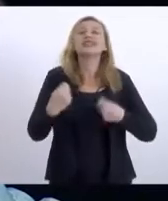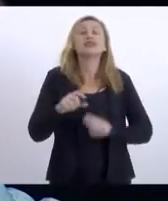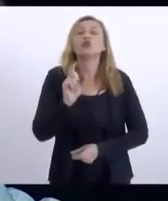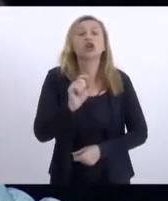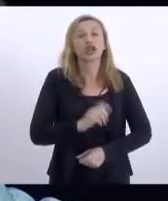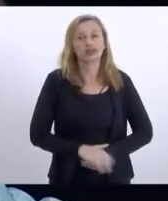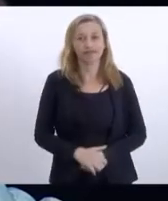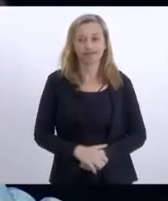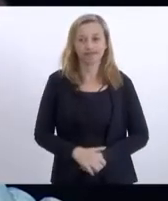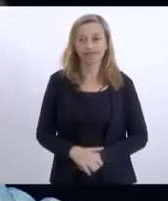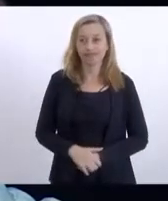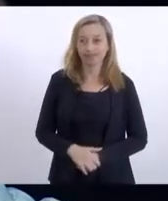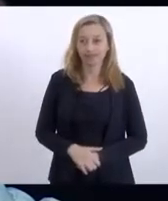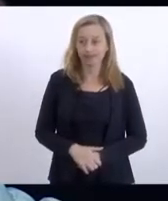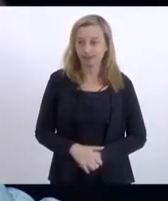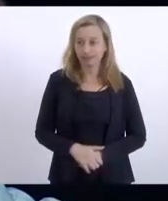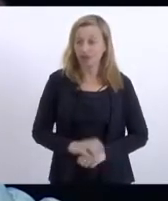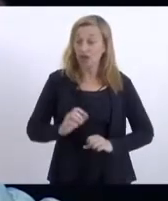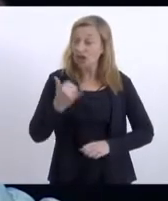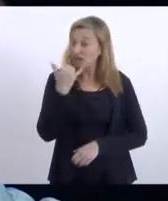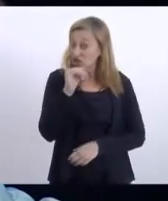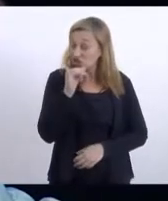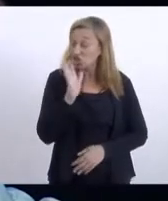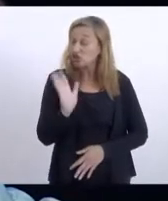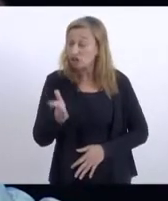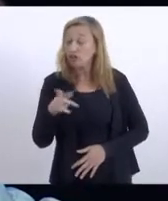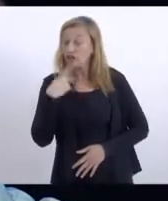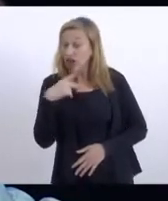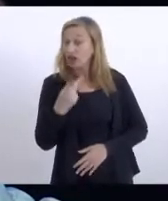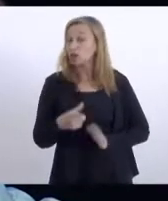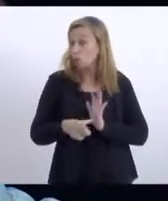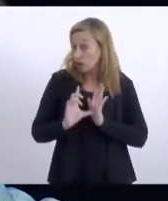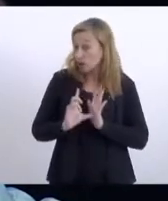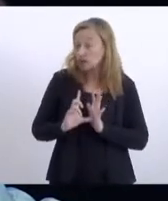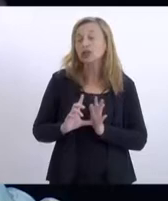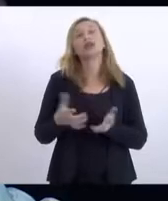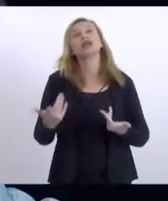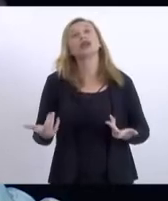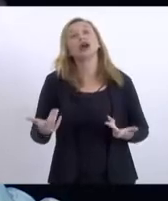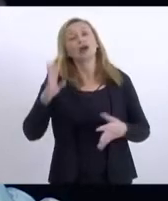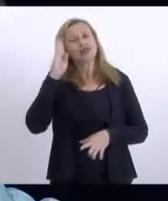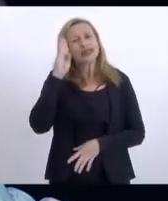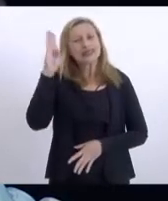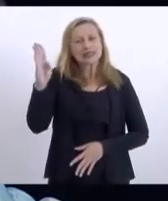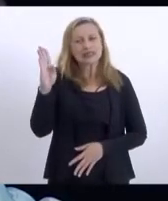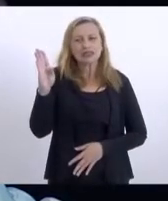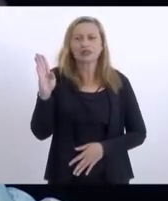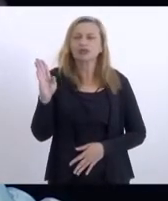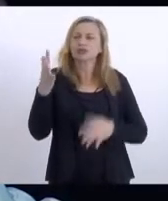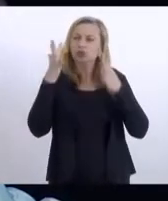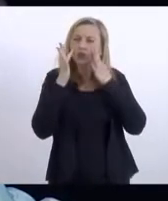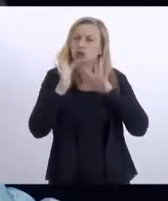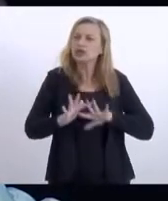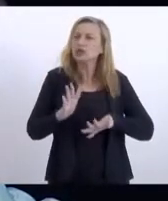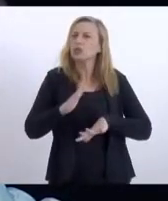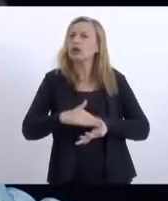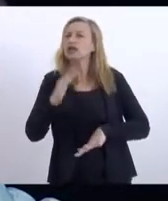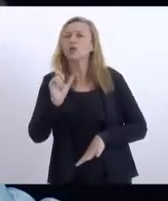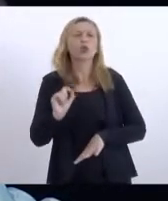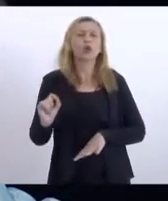quê? Não vou ser exaustivo da energia, que já foi falado muito ontem. E uma das coisas principais que me chama muita